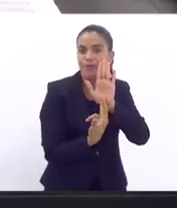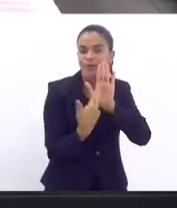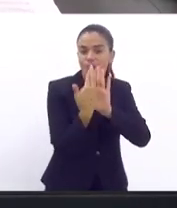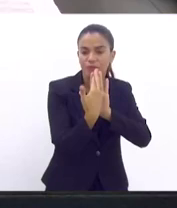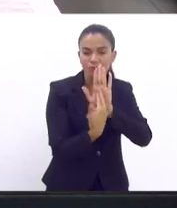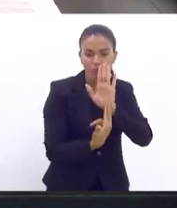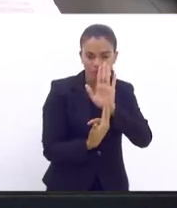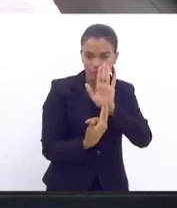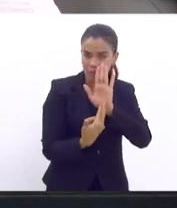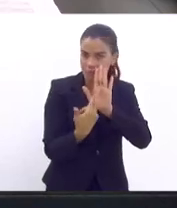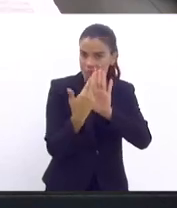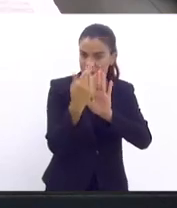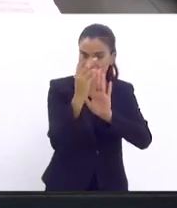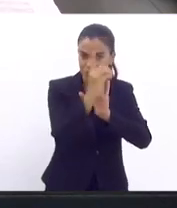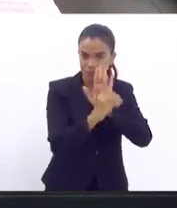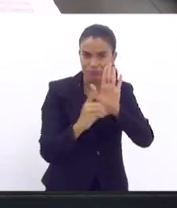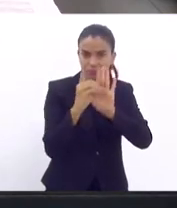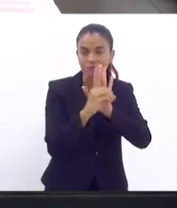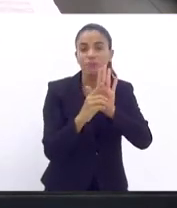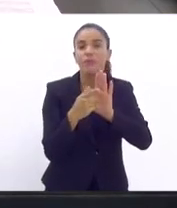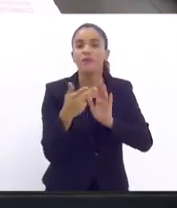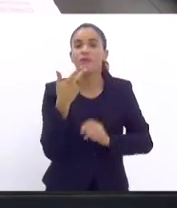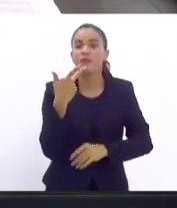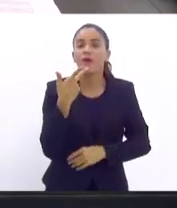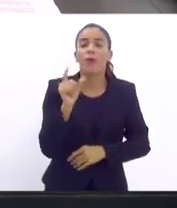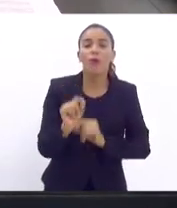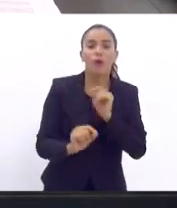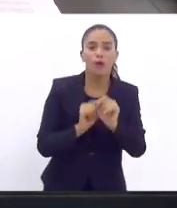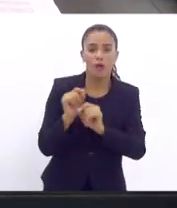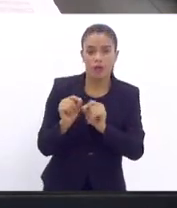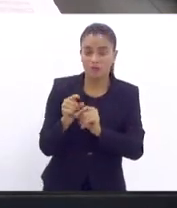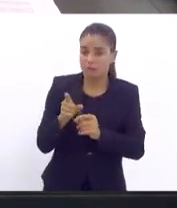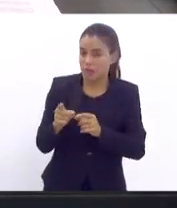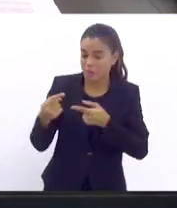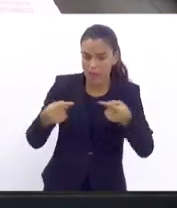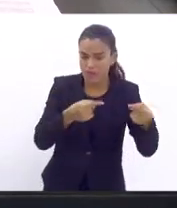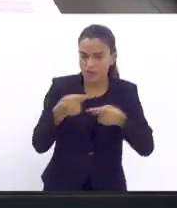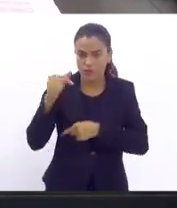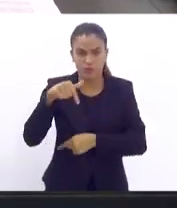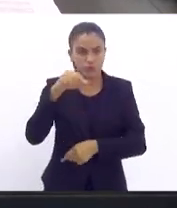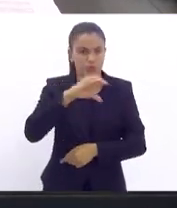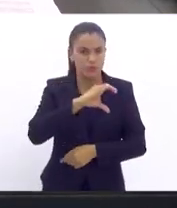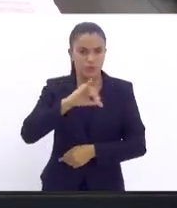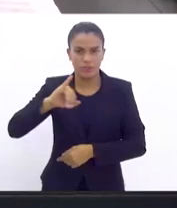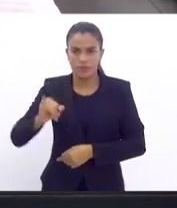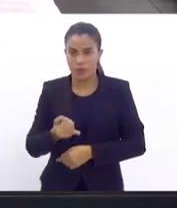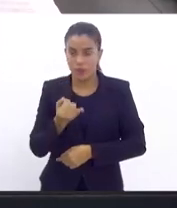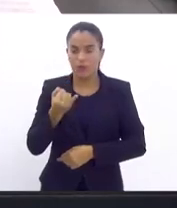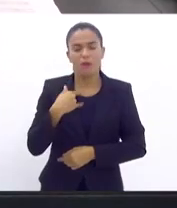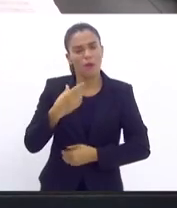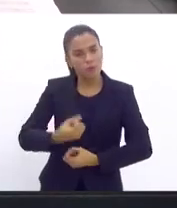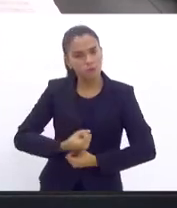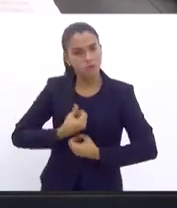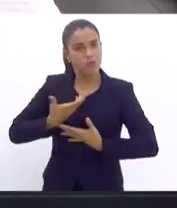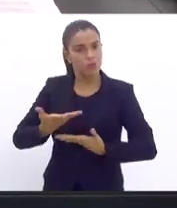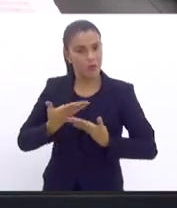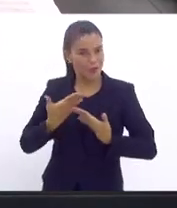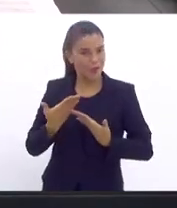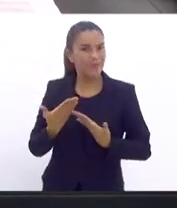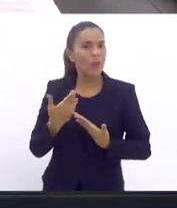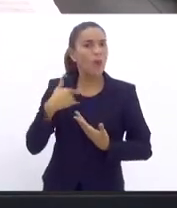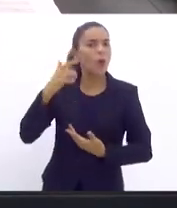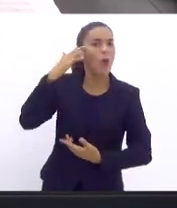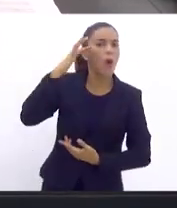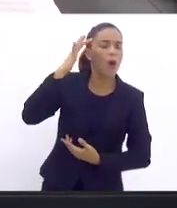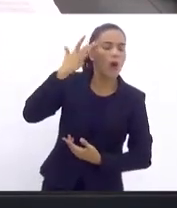questão da resolução foi amplamente debatida aqui na ccj e eu tive oportunidade de expressar minha opinião do que que